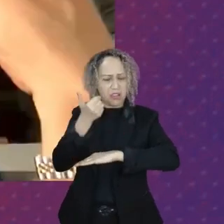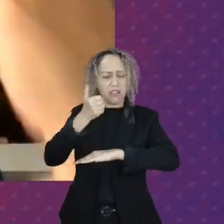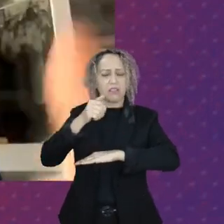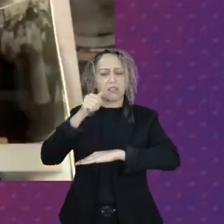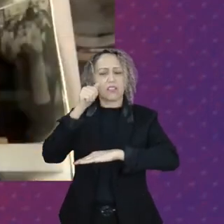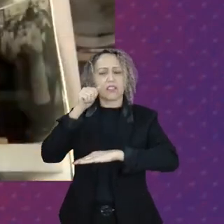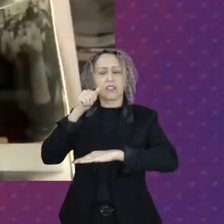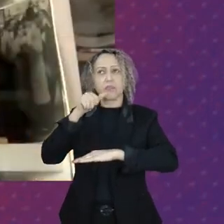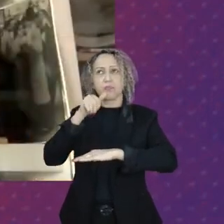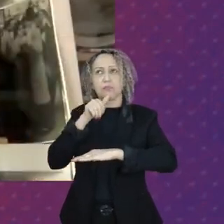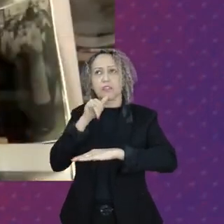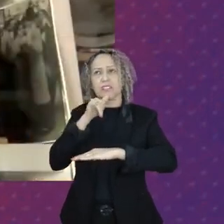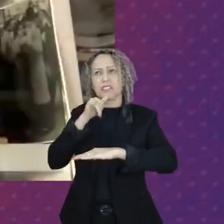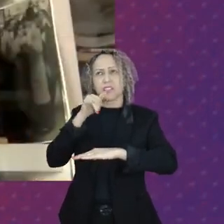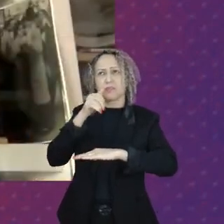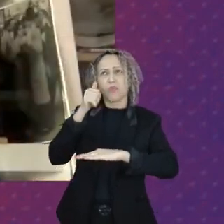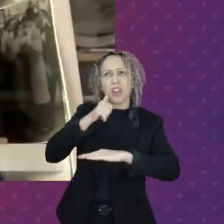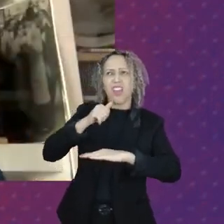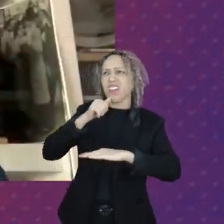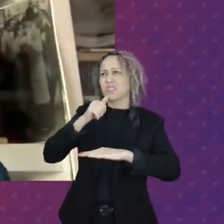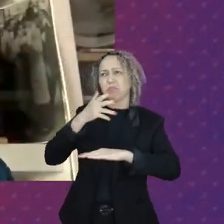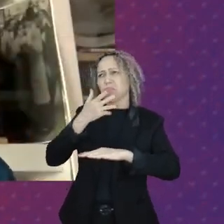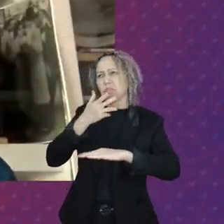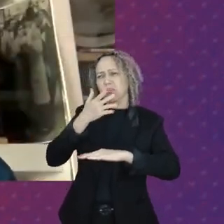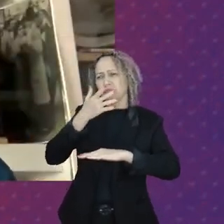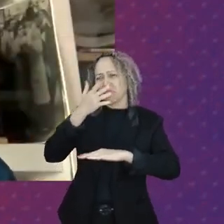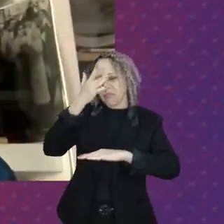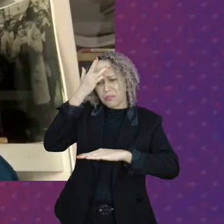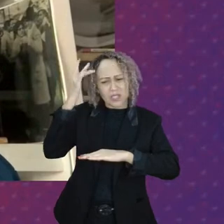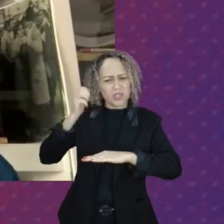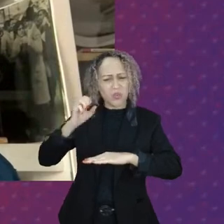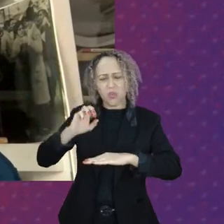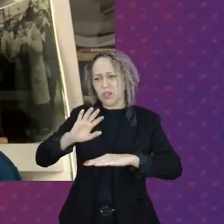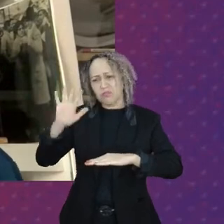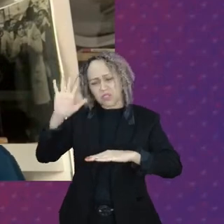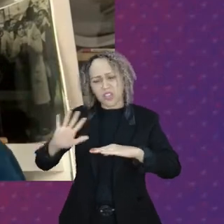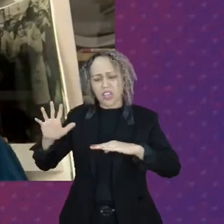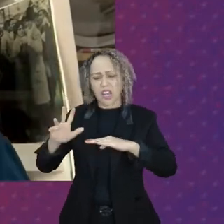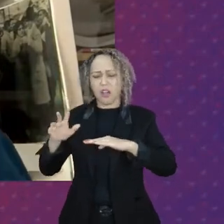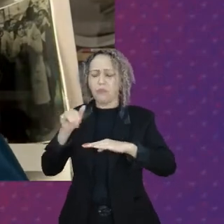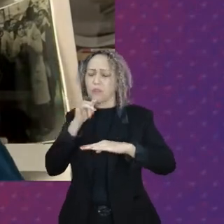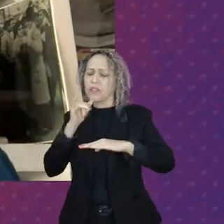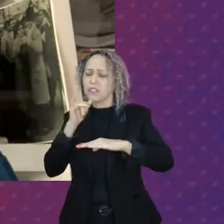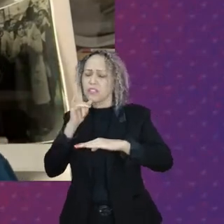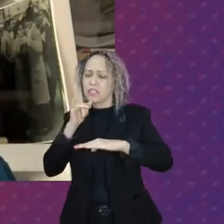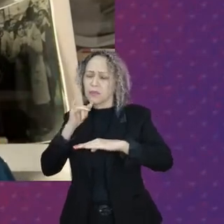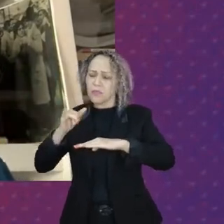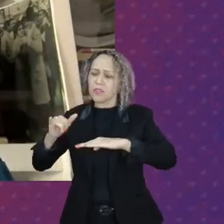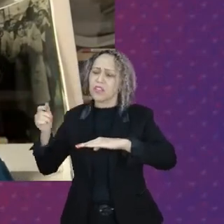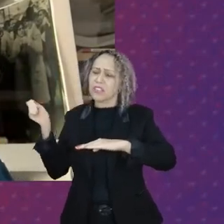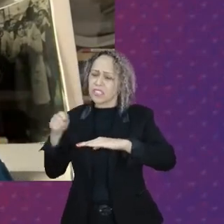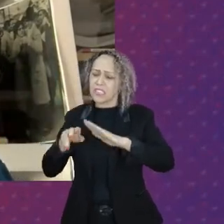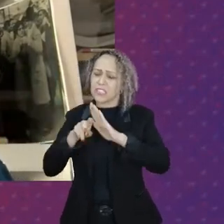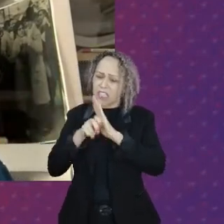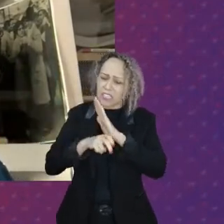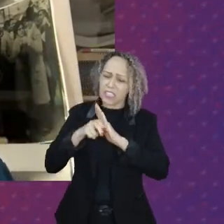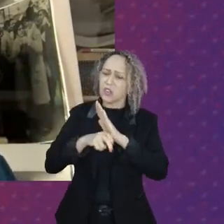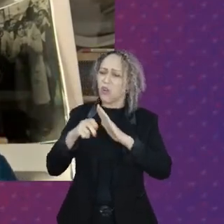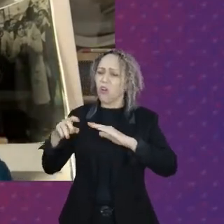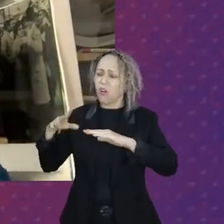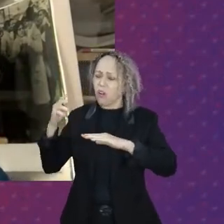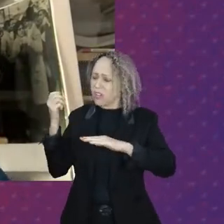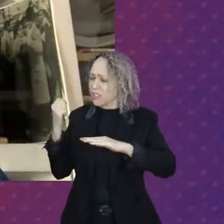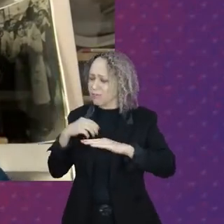se locomover dignamente, mas também que as mulheres tenham acesso à cultura, tenham acesso